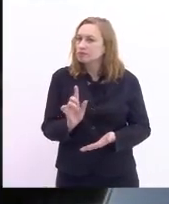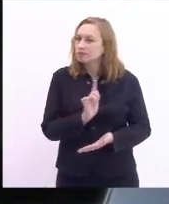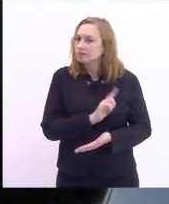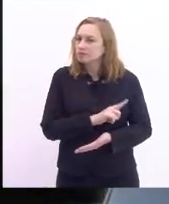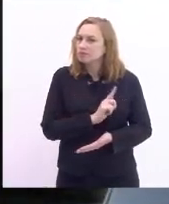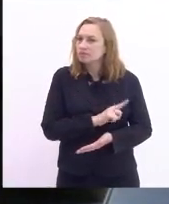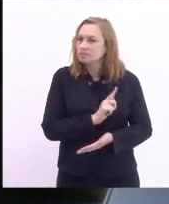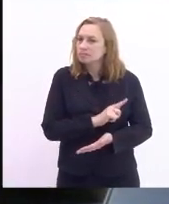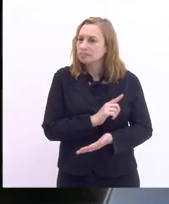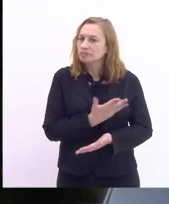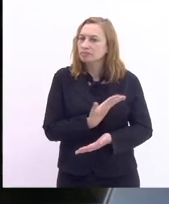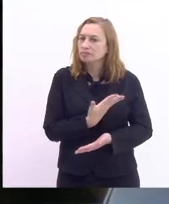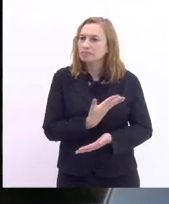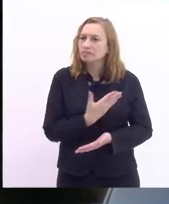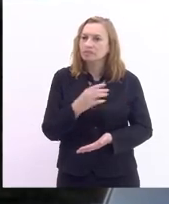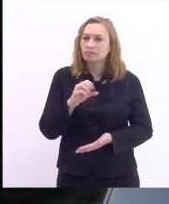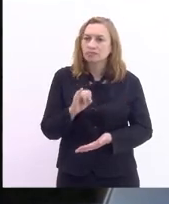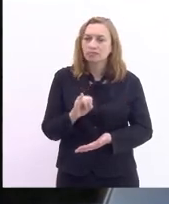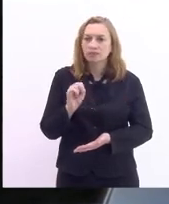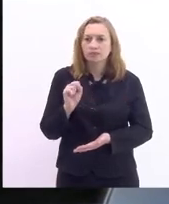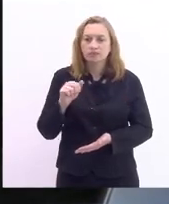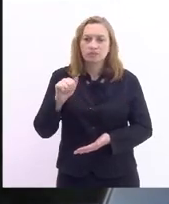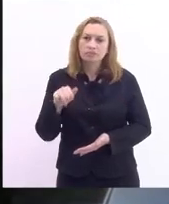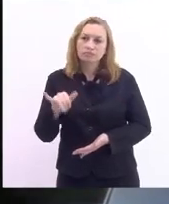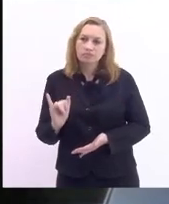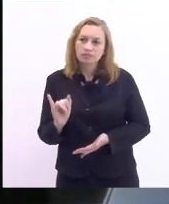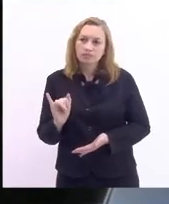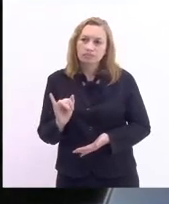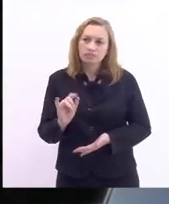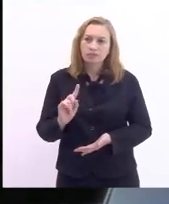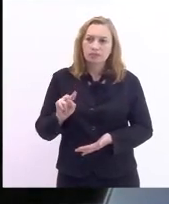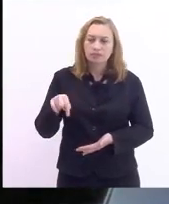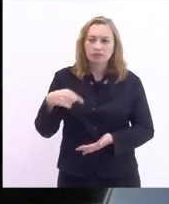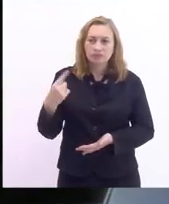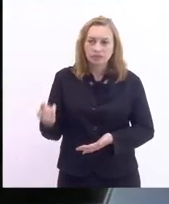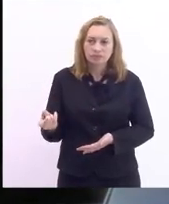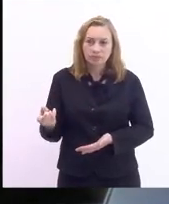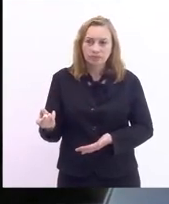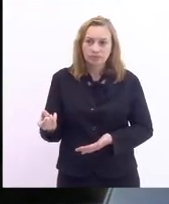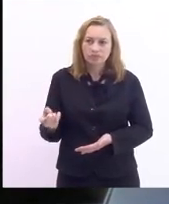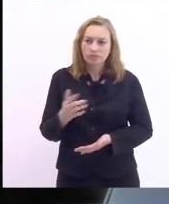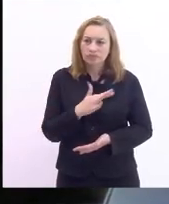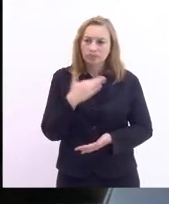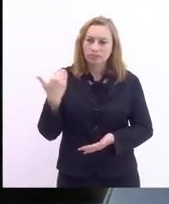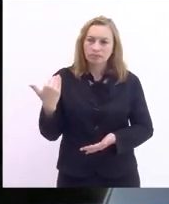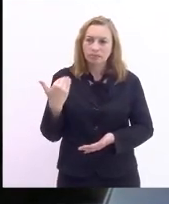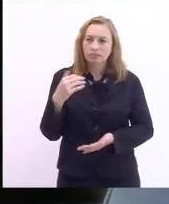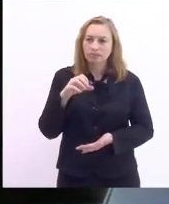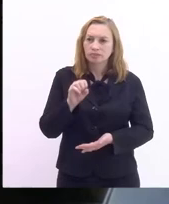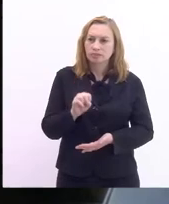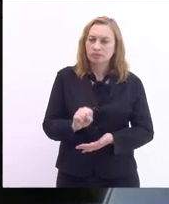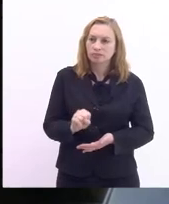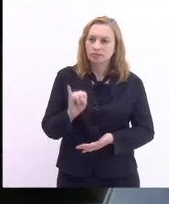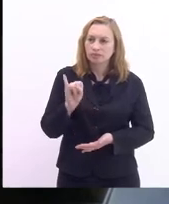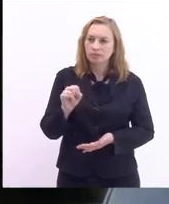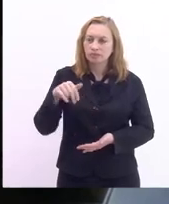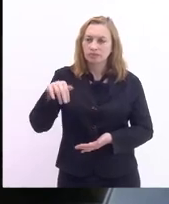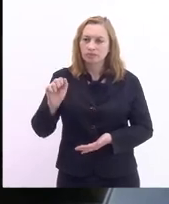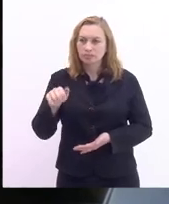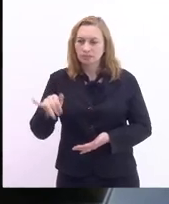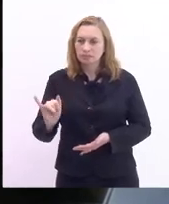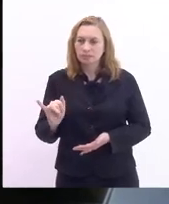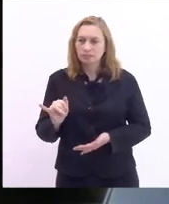gestão do Companheiro Sirlei ela ocorreu após o falecimento do Companheiro Sirlei